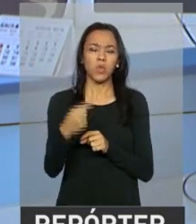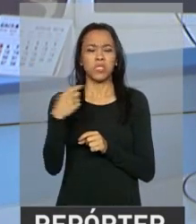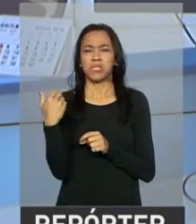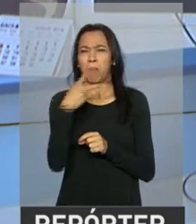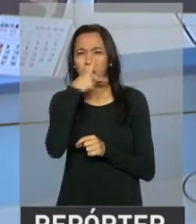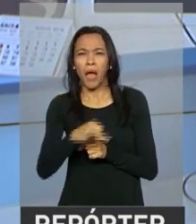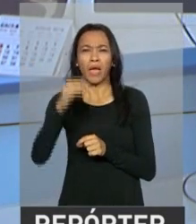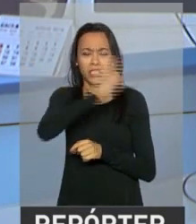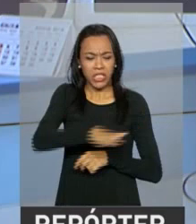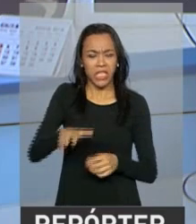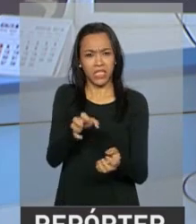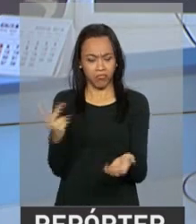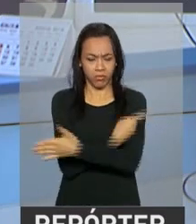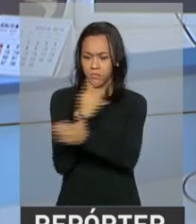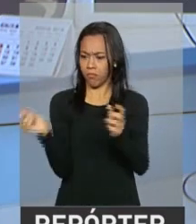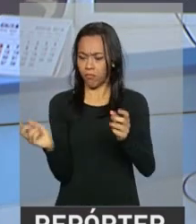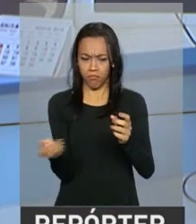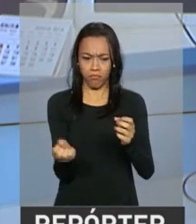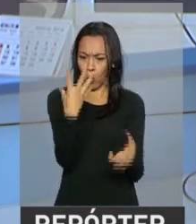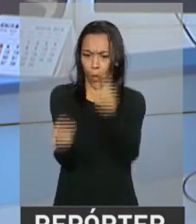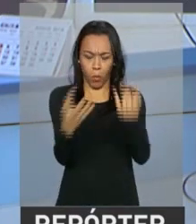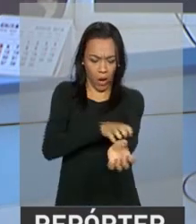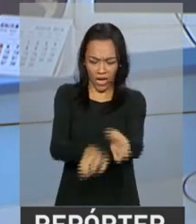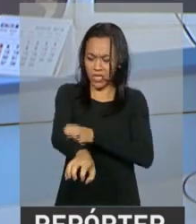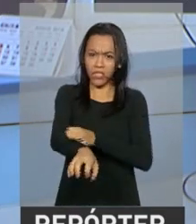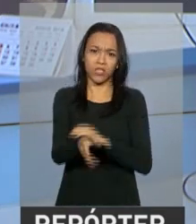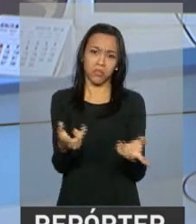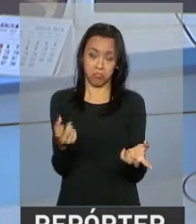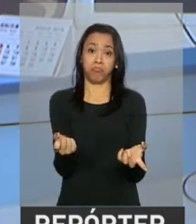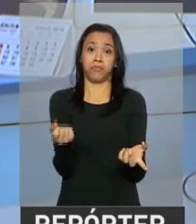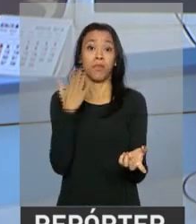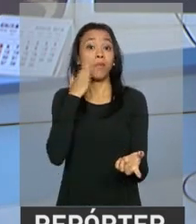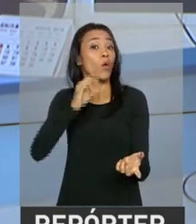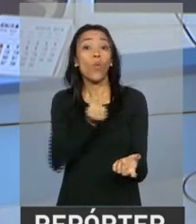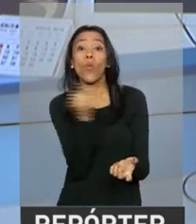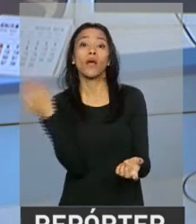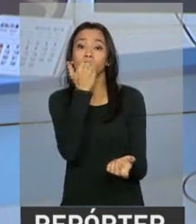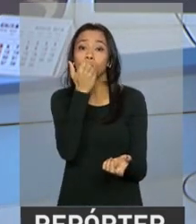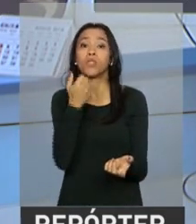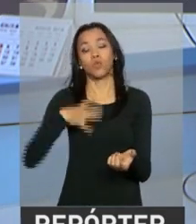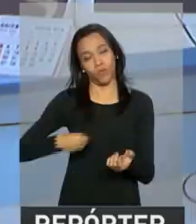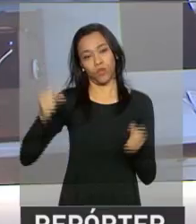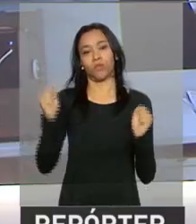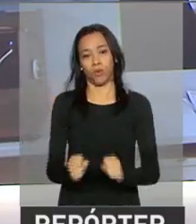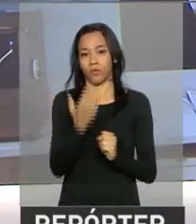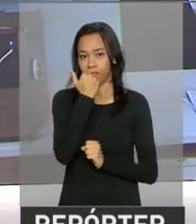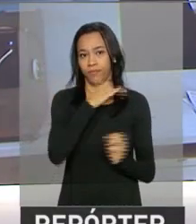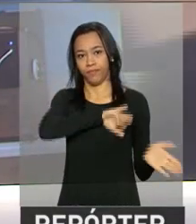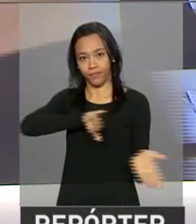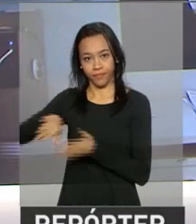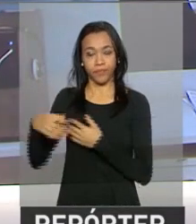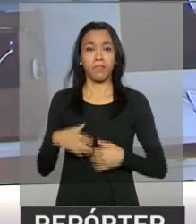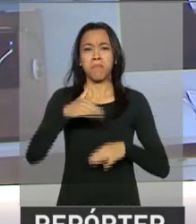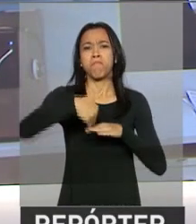de pais de crianças com alergias e que enfrentam dificuldades para identificar quais alimentos os filhos podem consumir.